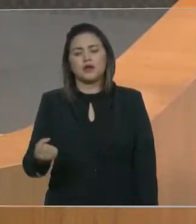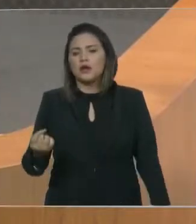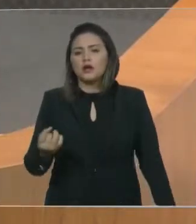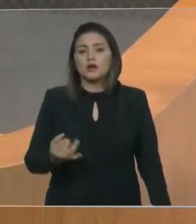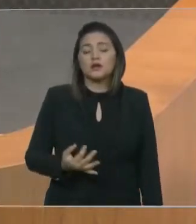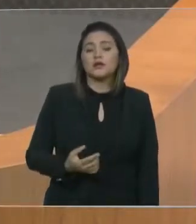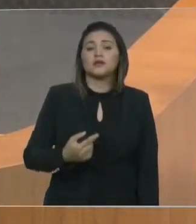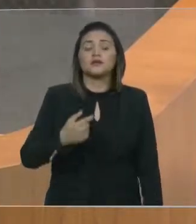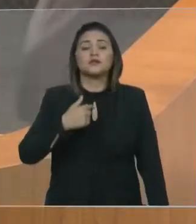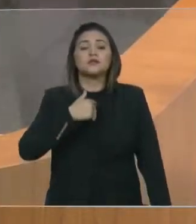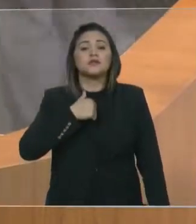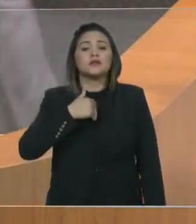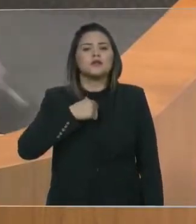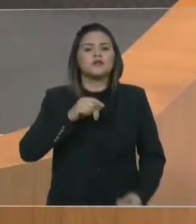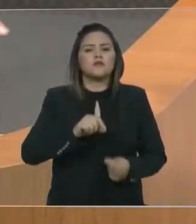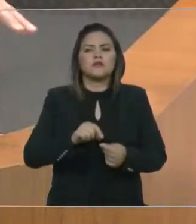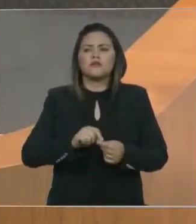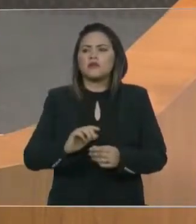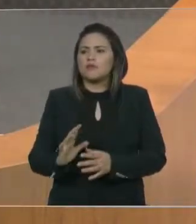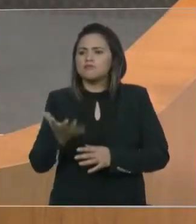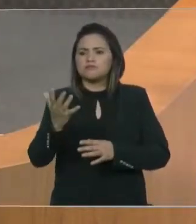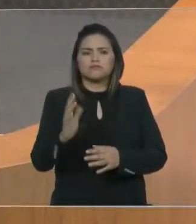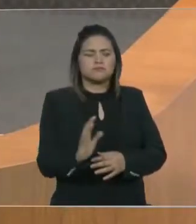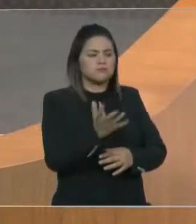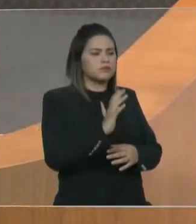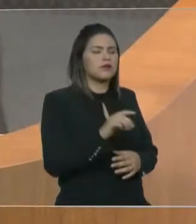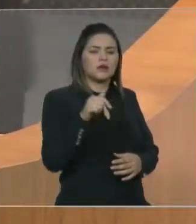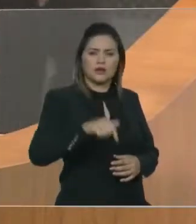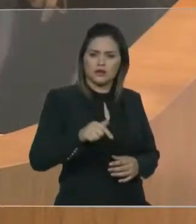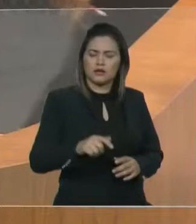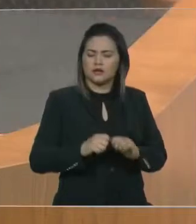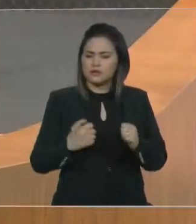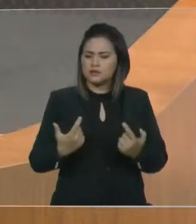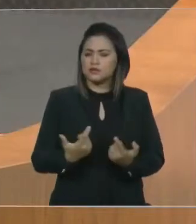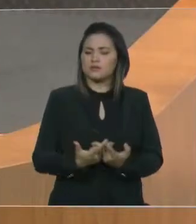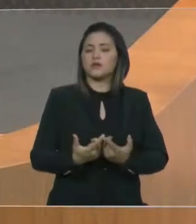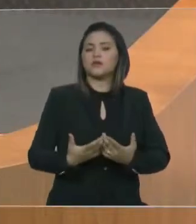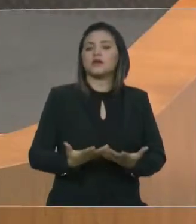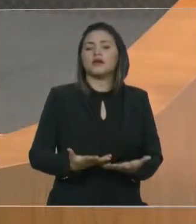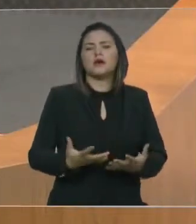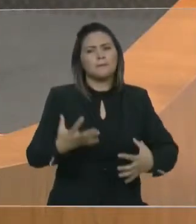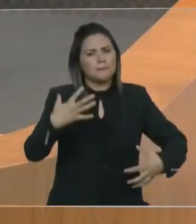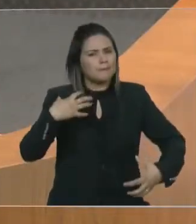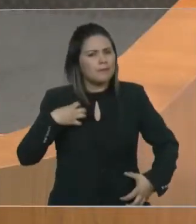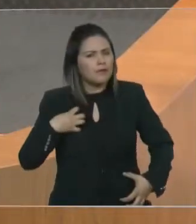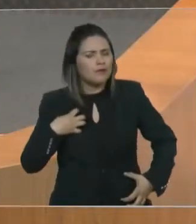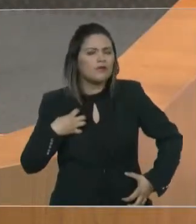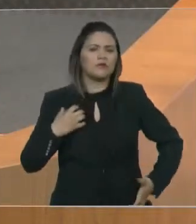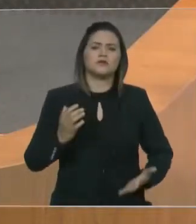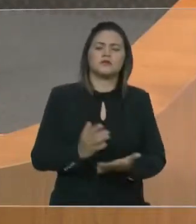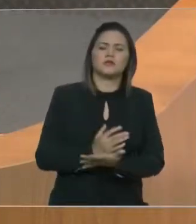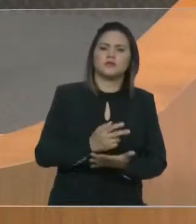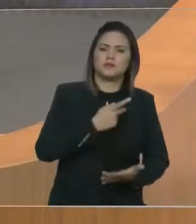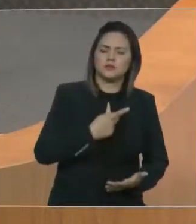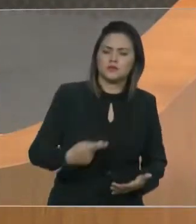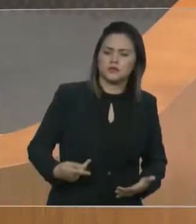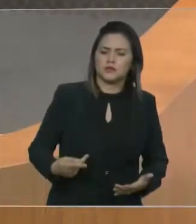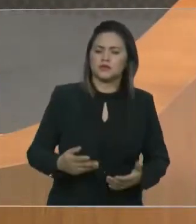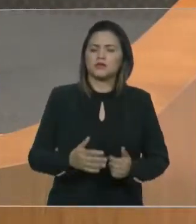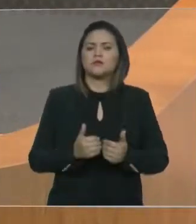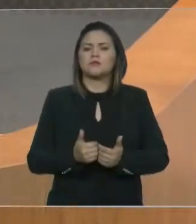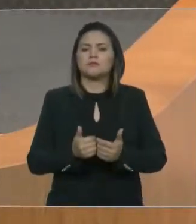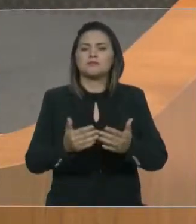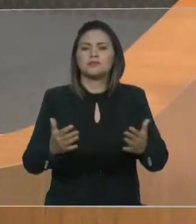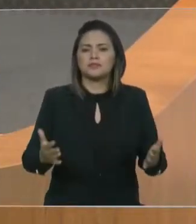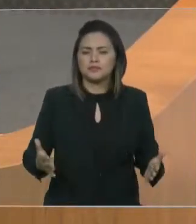fazer evento aqui, não só os eventos que dão posses aos presidentes, que chamam aqui início de